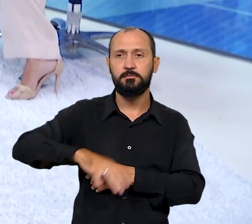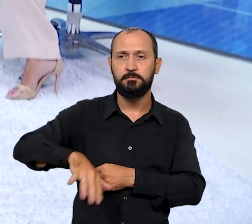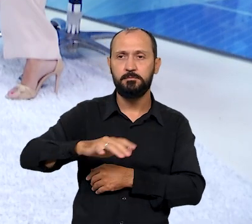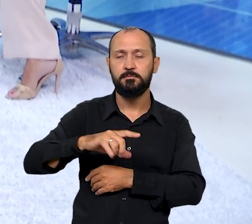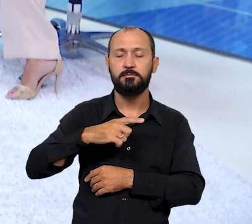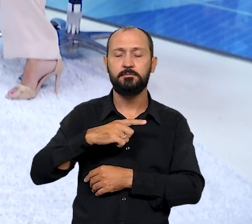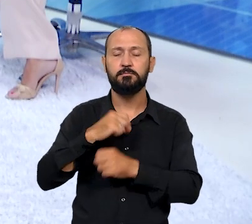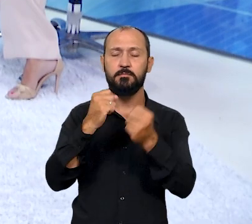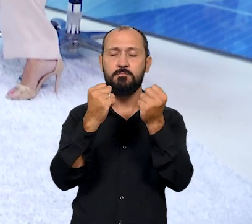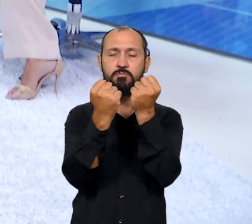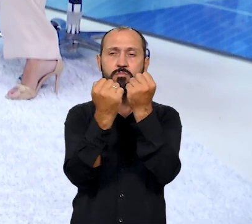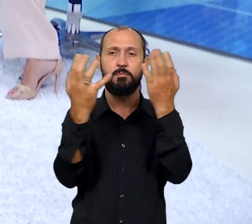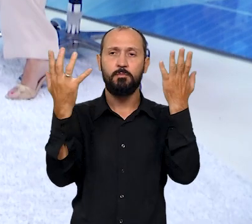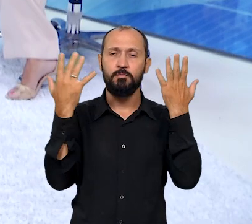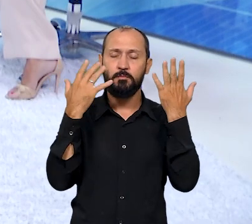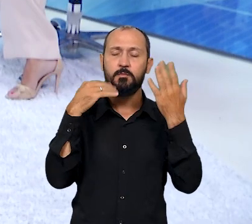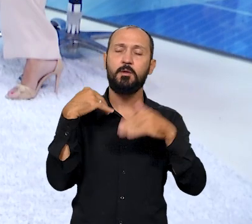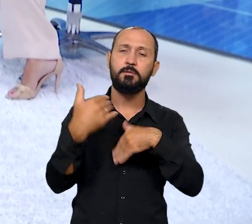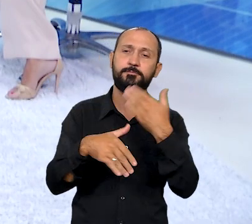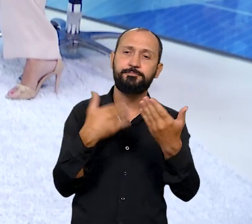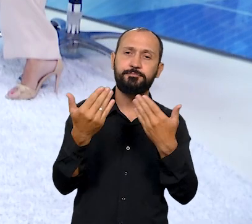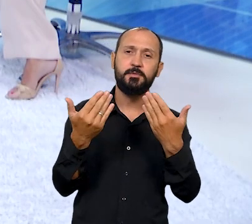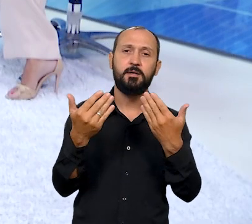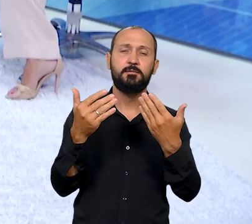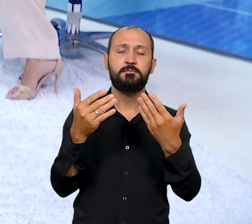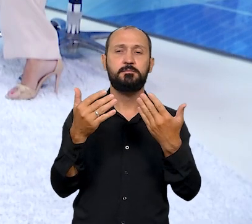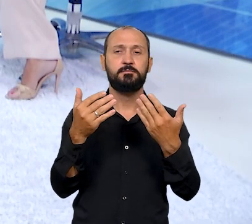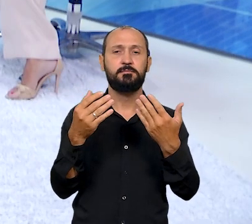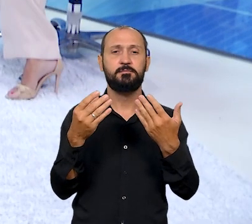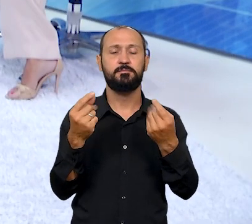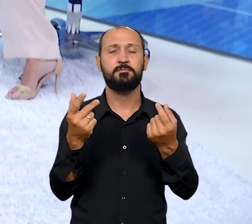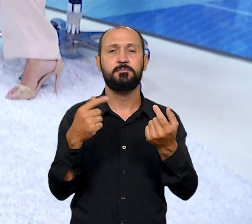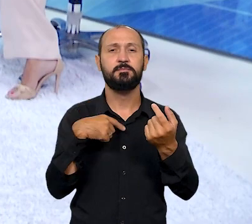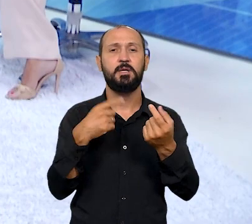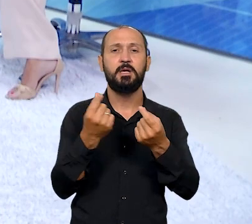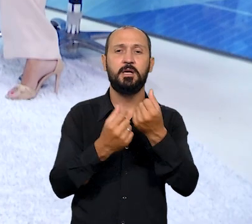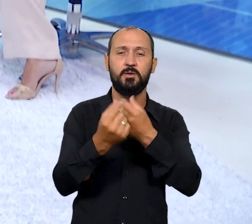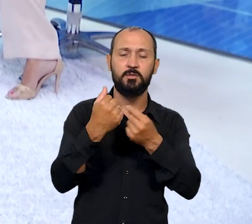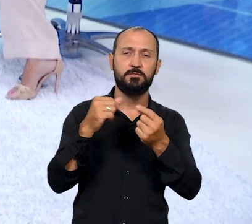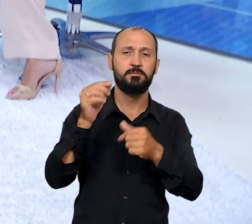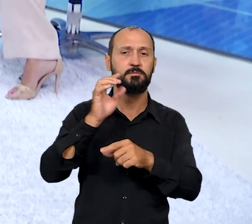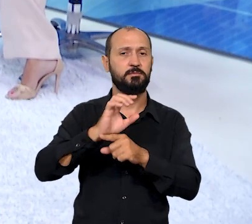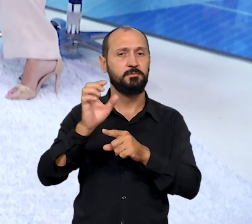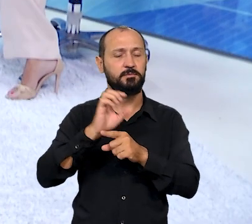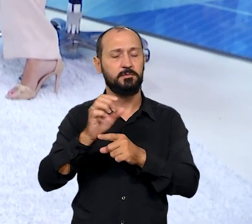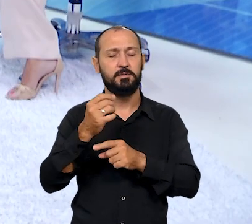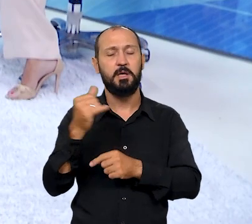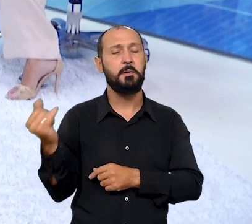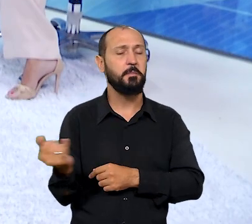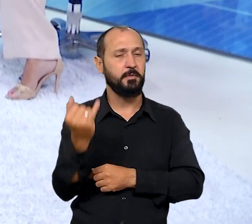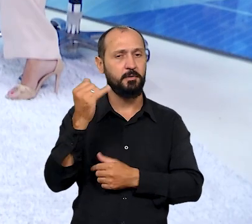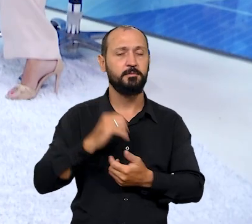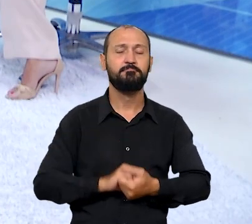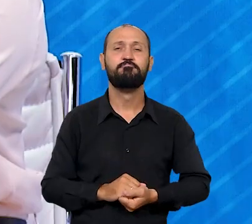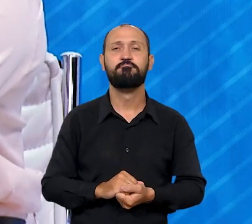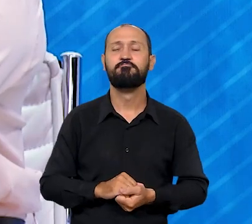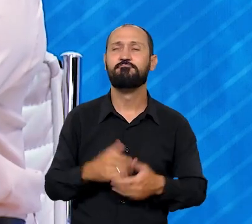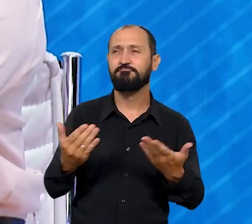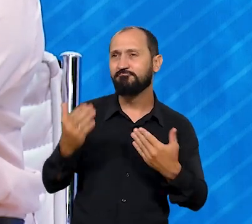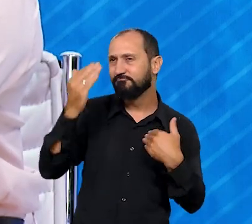impactos sociais e ambientais desse desenvolvimento econômico do Estado, que é bastante